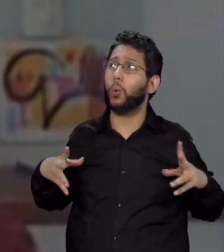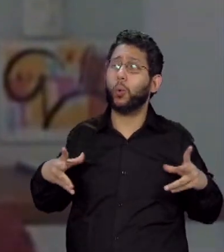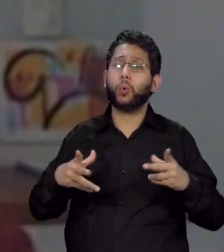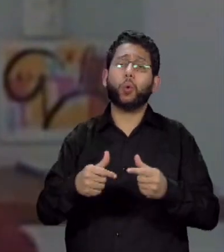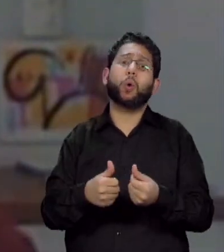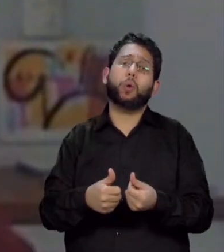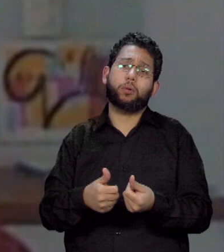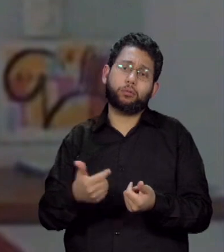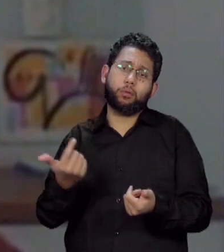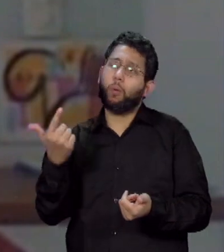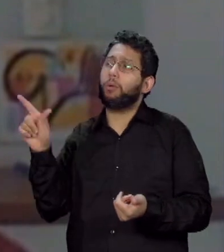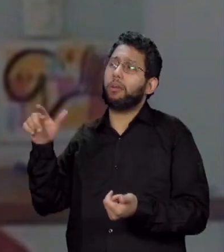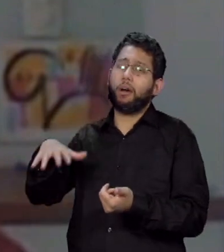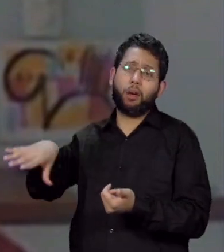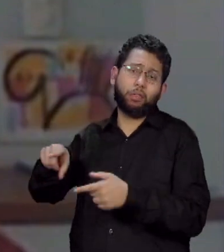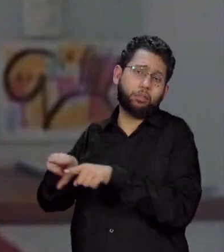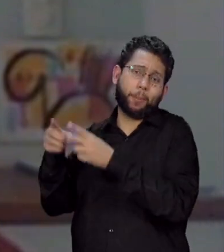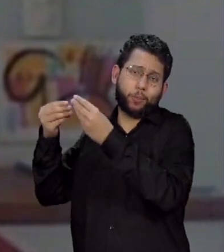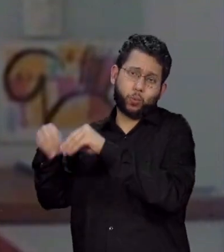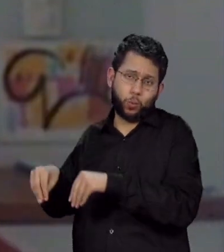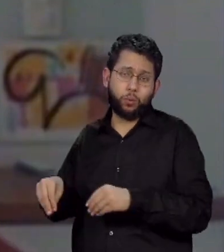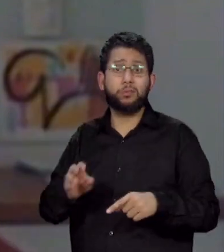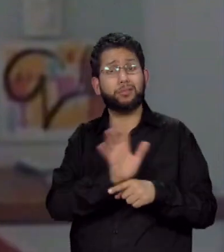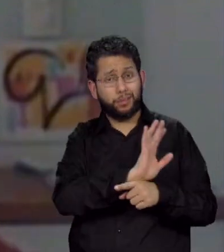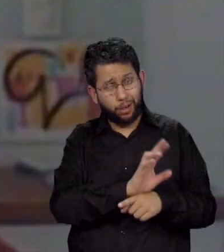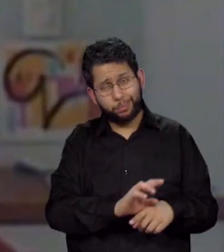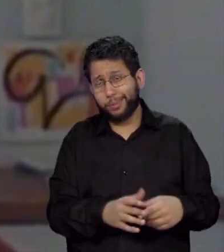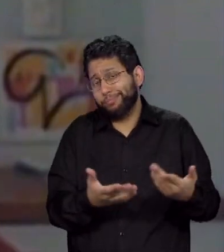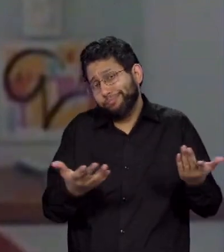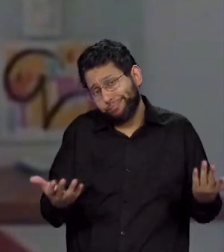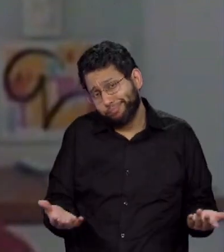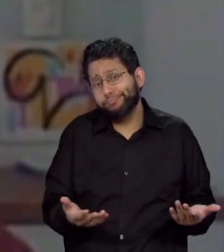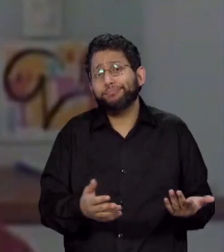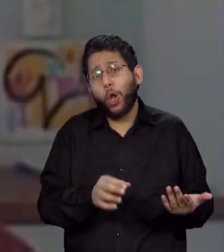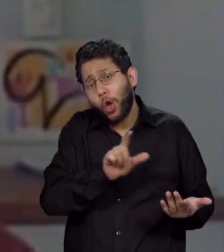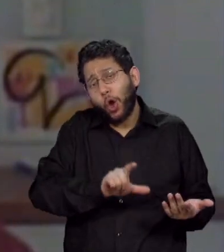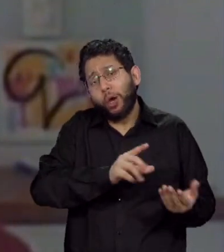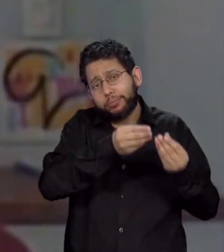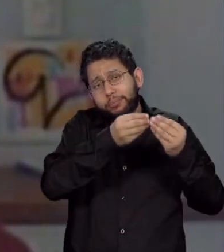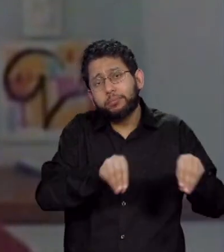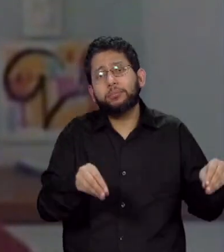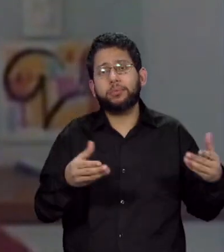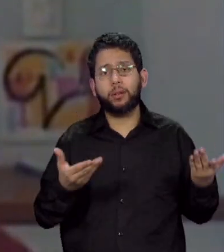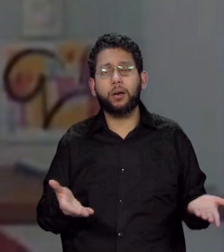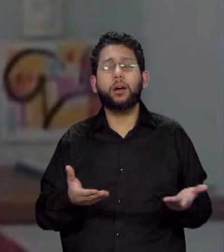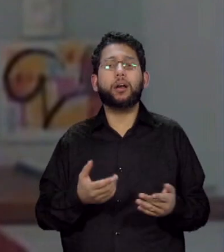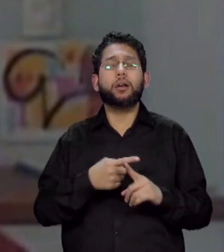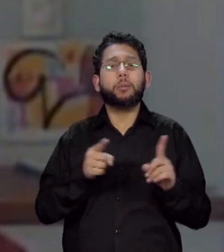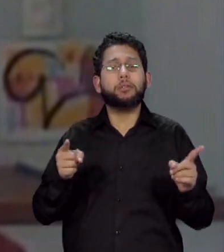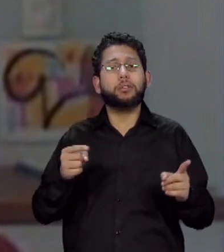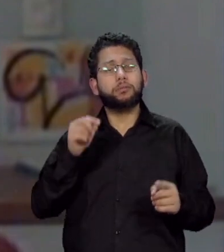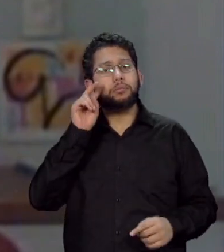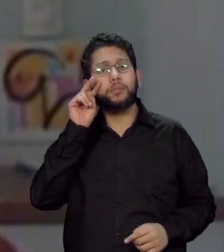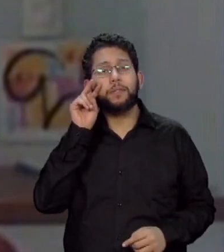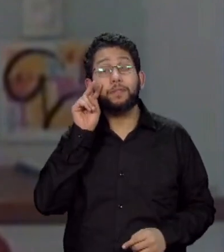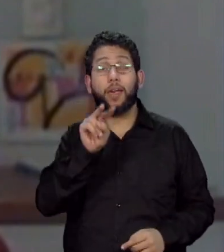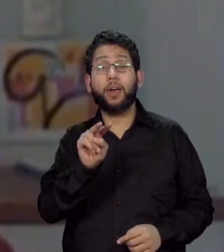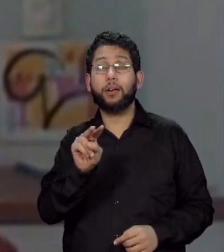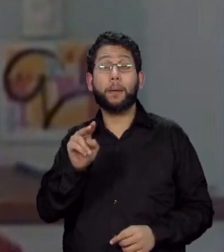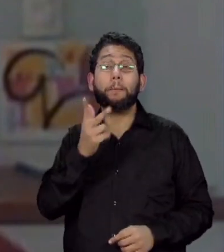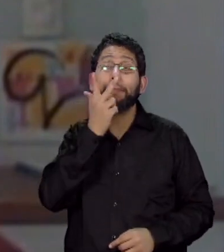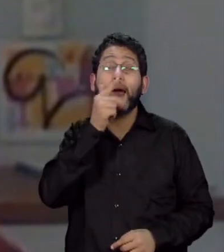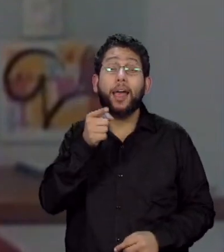impactou o cinema audiovisual, né? Não podia deixar de ser. Mas é isso, ao mesmo tempo a gente vê uma luz no fim